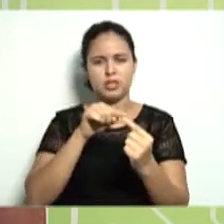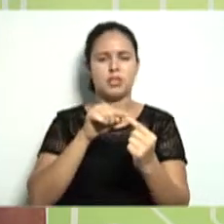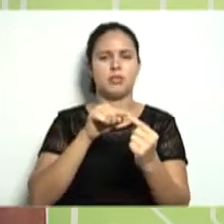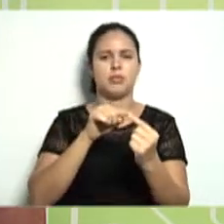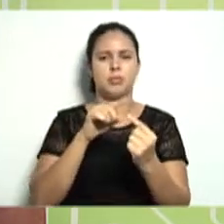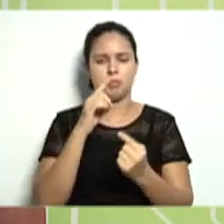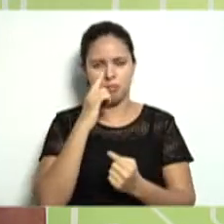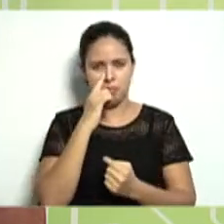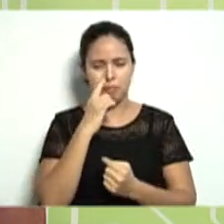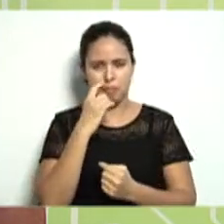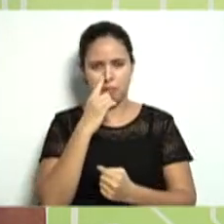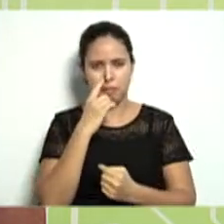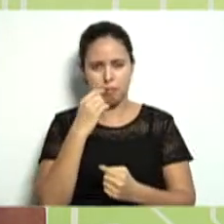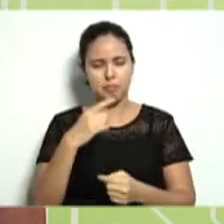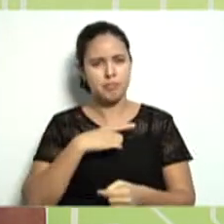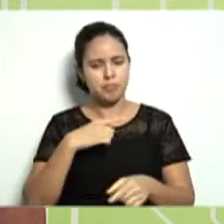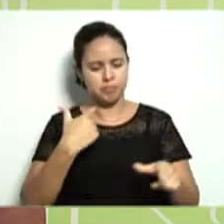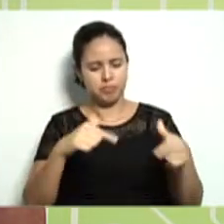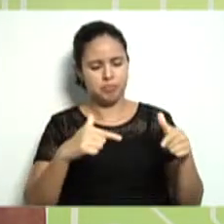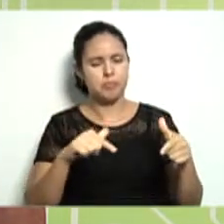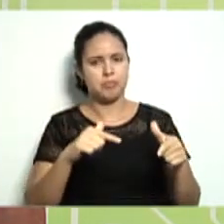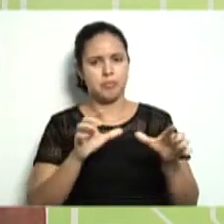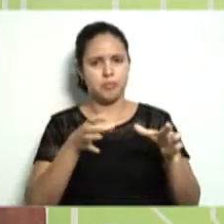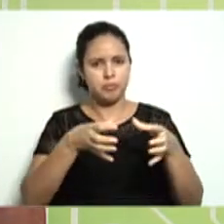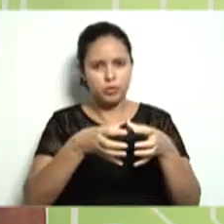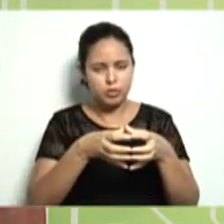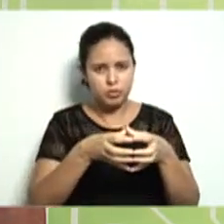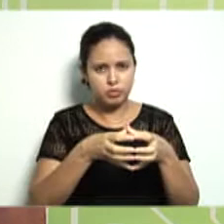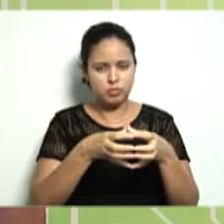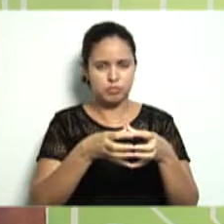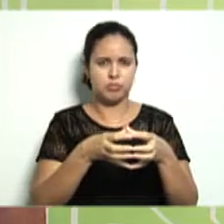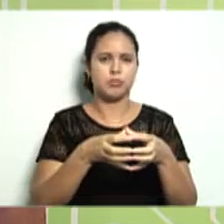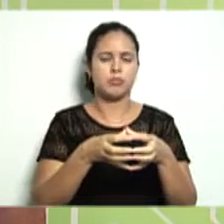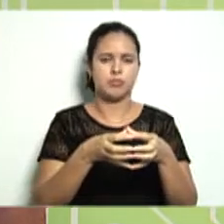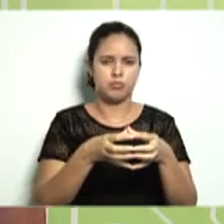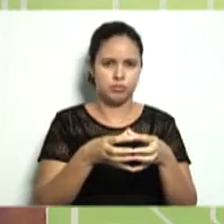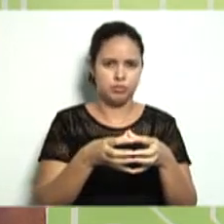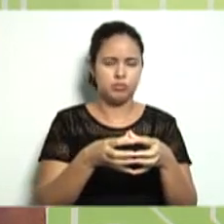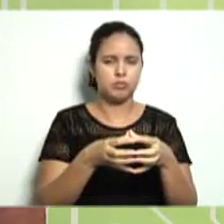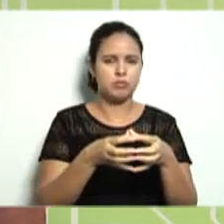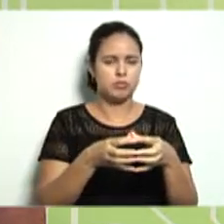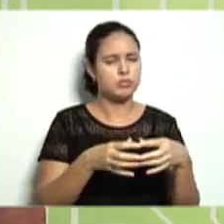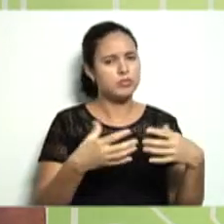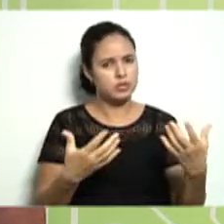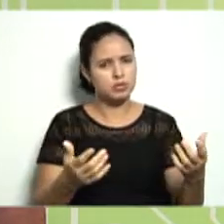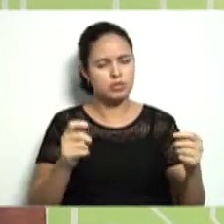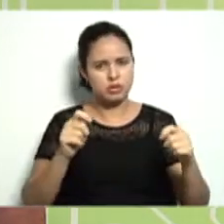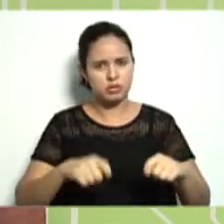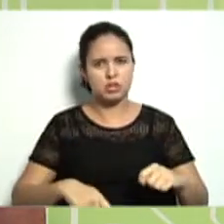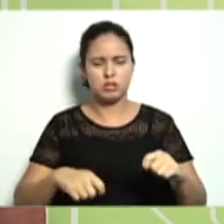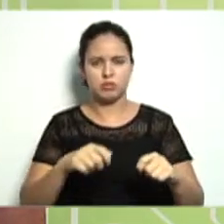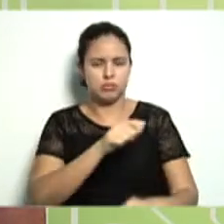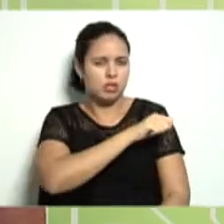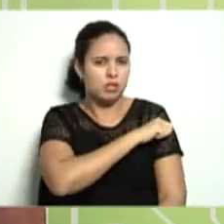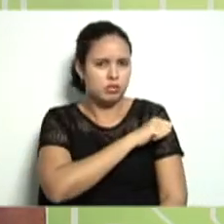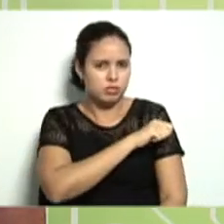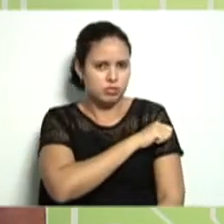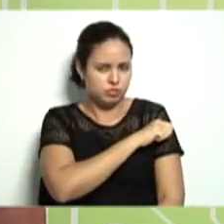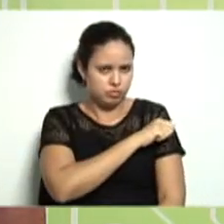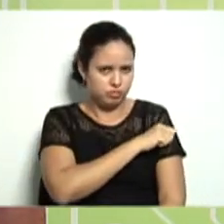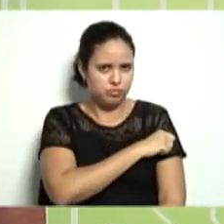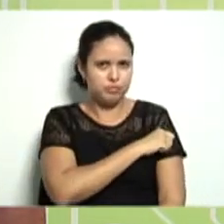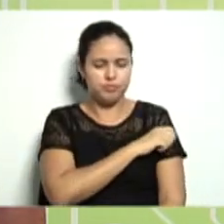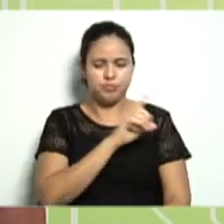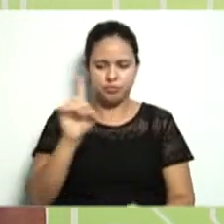em equipe, normalmente é denominado trabalho em grupo, mas prefiro usar a